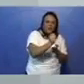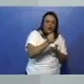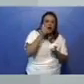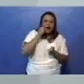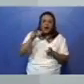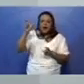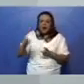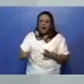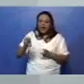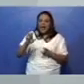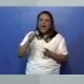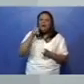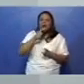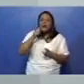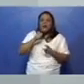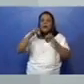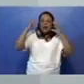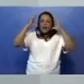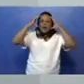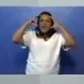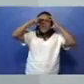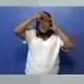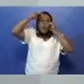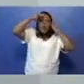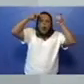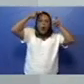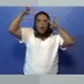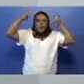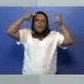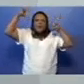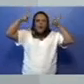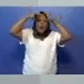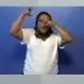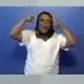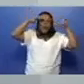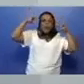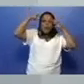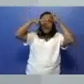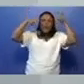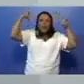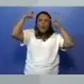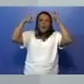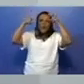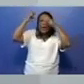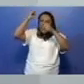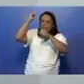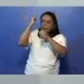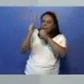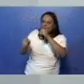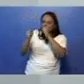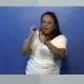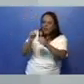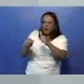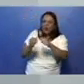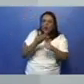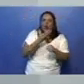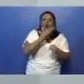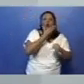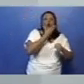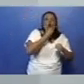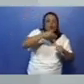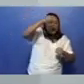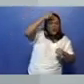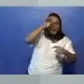cortava a cabeça, né, as cabeças, e o sobrinho ajudou e ia queimando. Né? Ele também